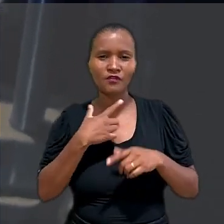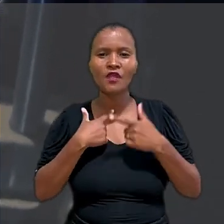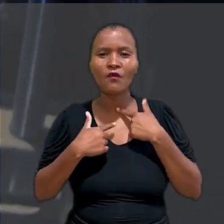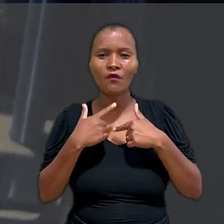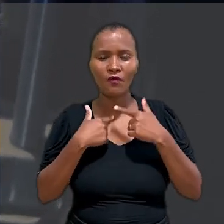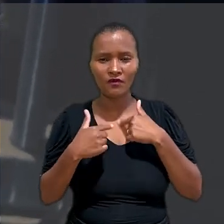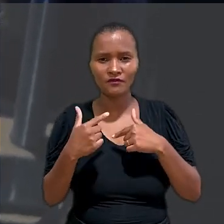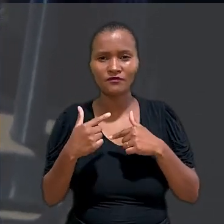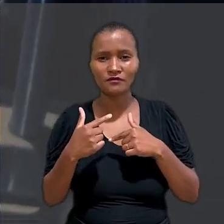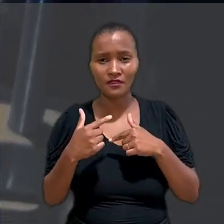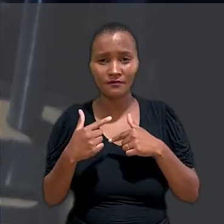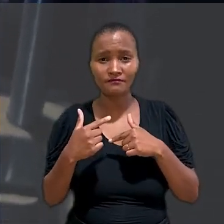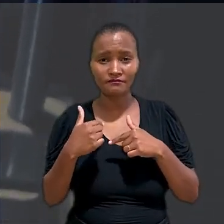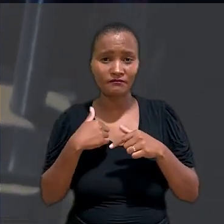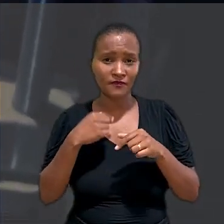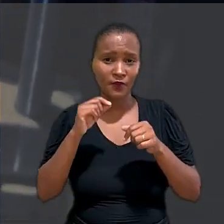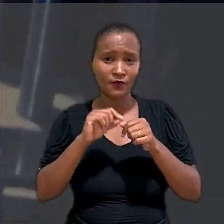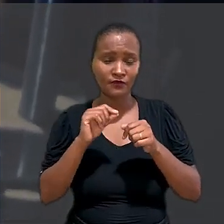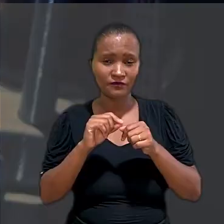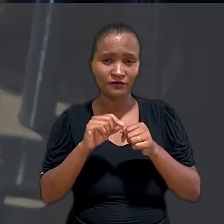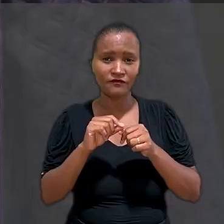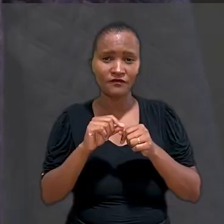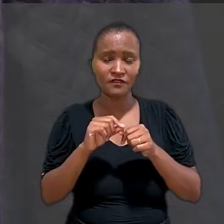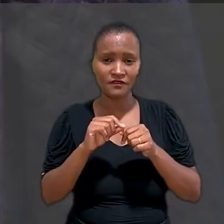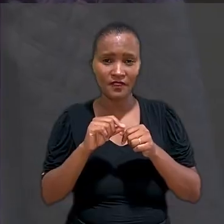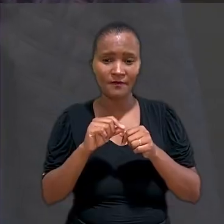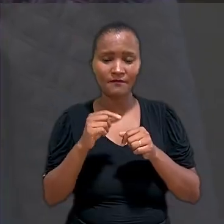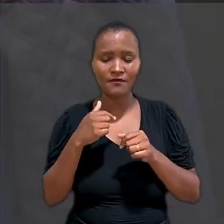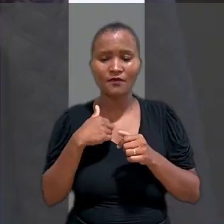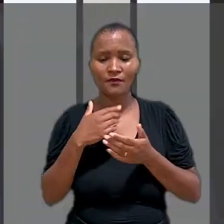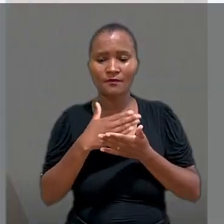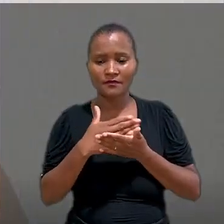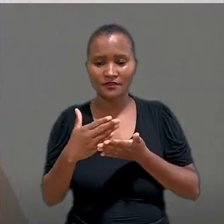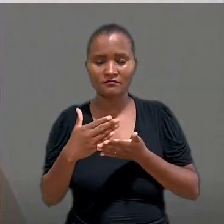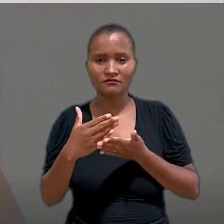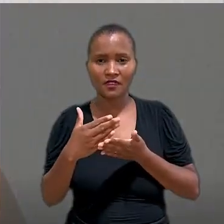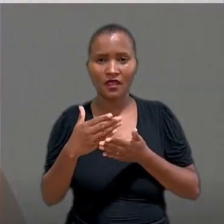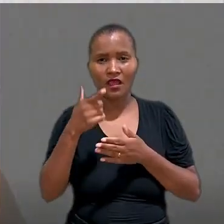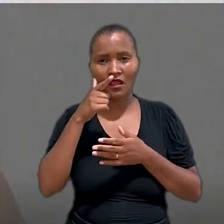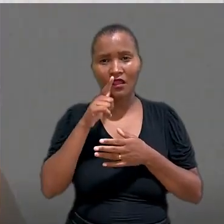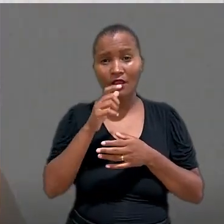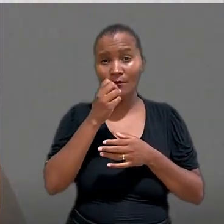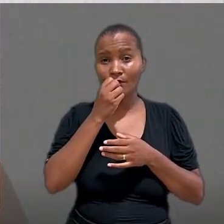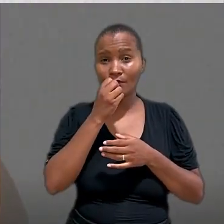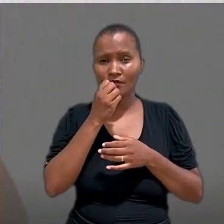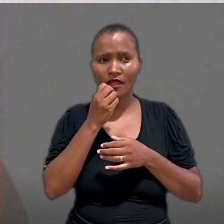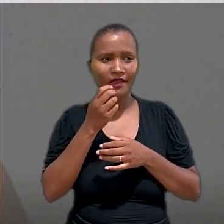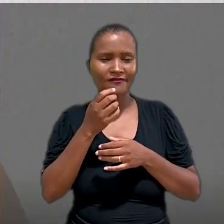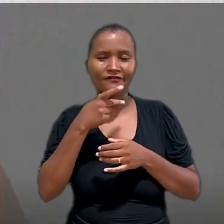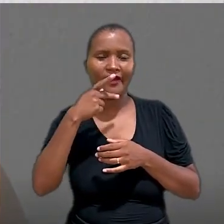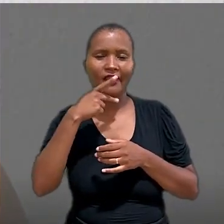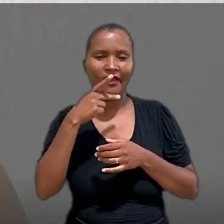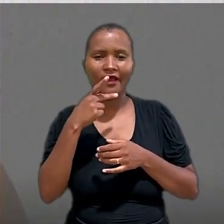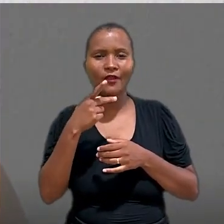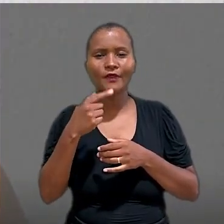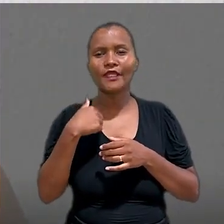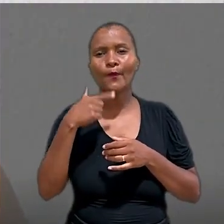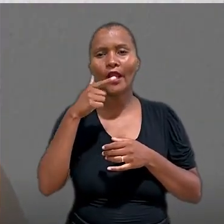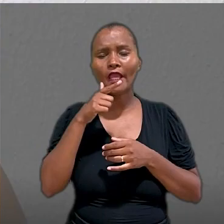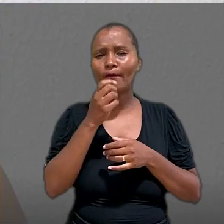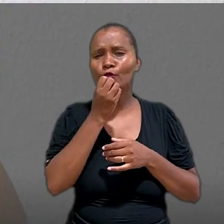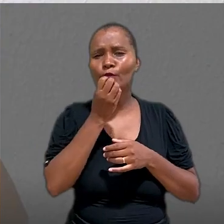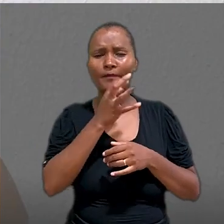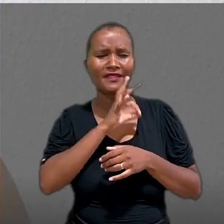roupas do jeito que eu gosto. E fiz. Você vai ganhar muito bem, o